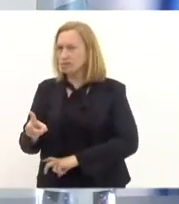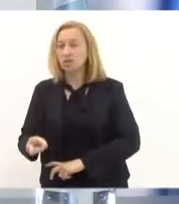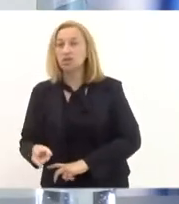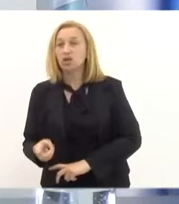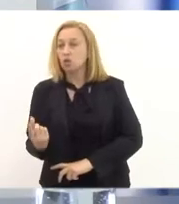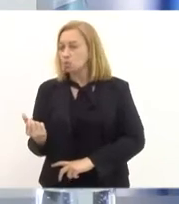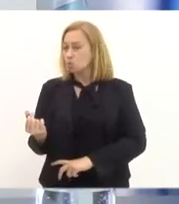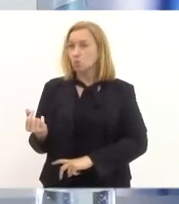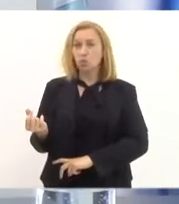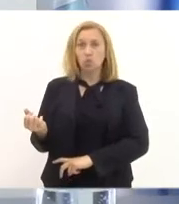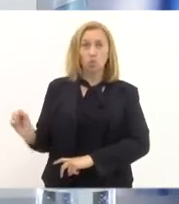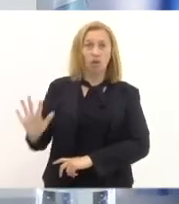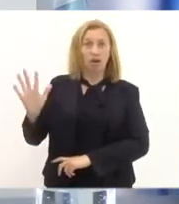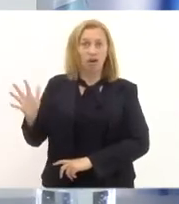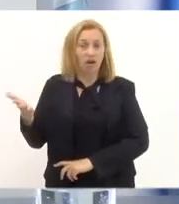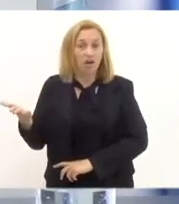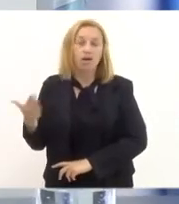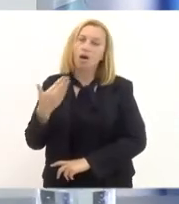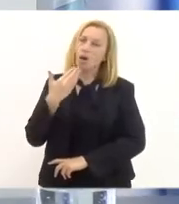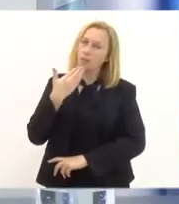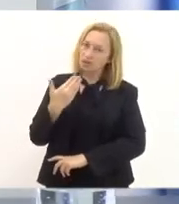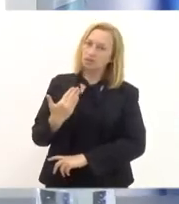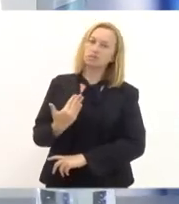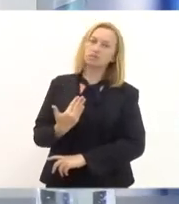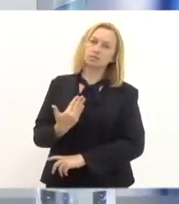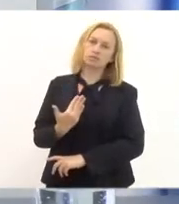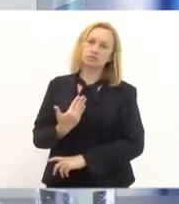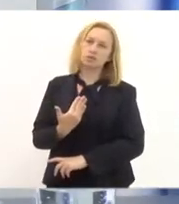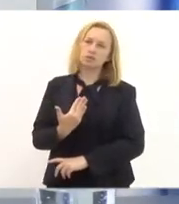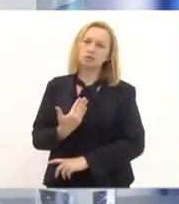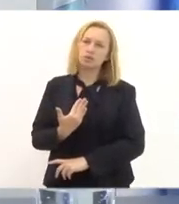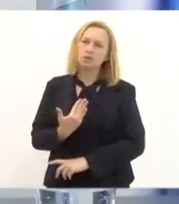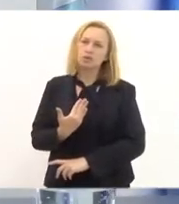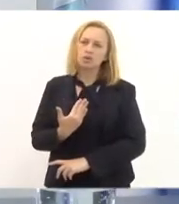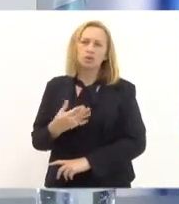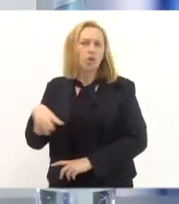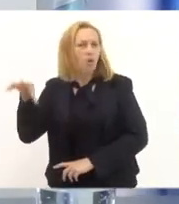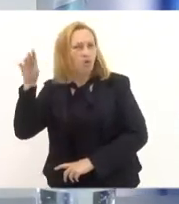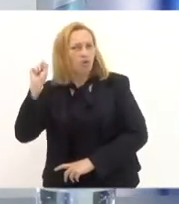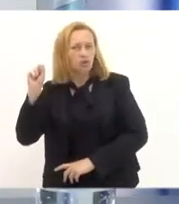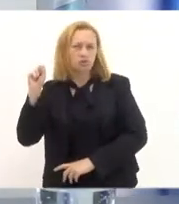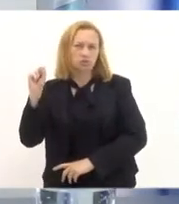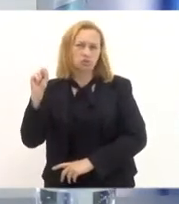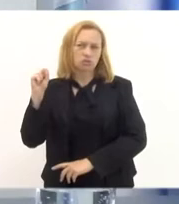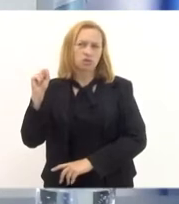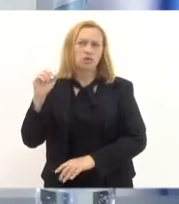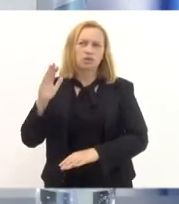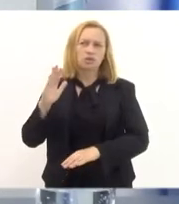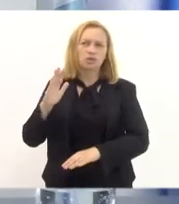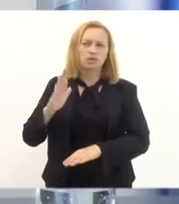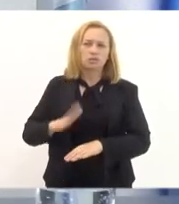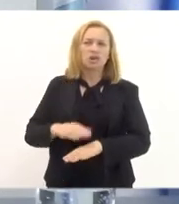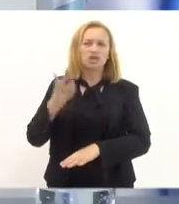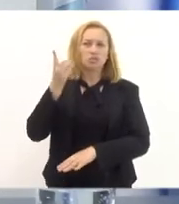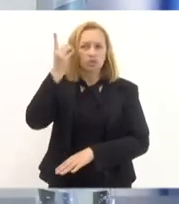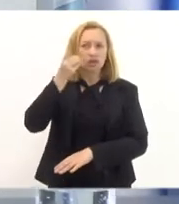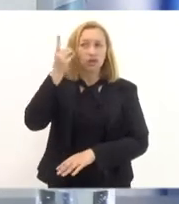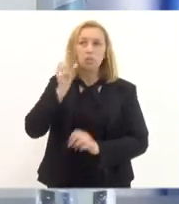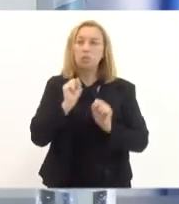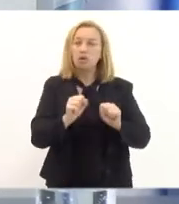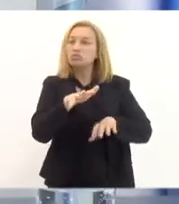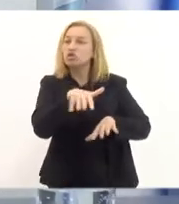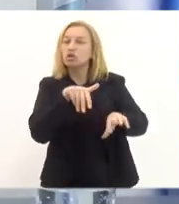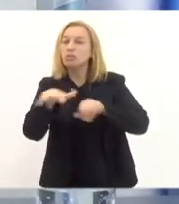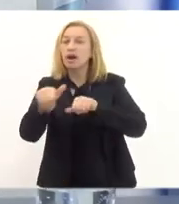questão do aumento da tarifa então eu gostaria de sugerir que ouvindo que os demais membros dessa comissão que nós